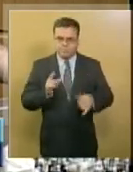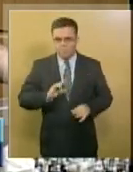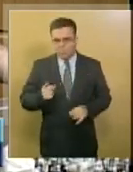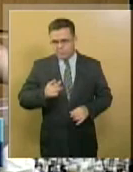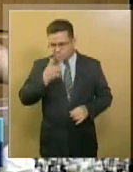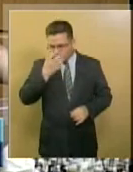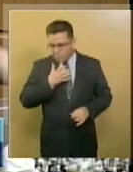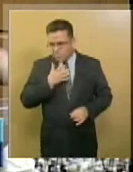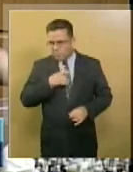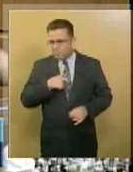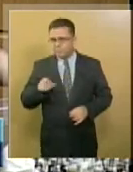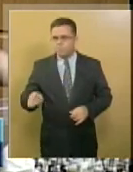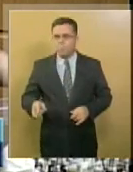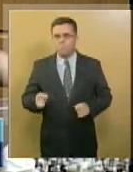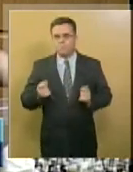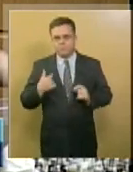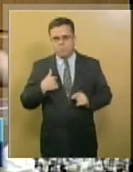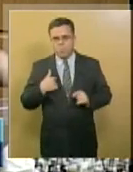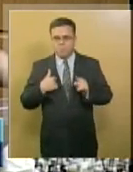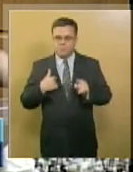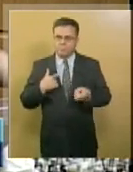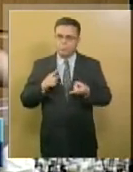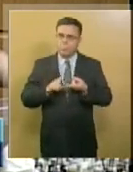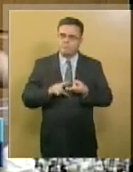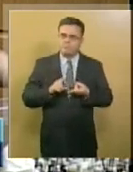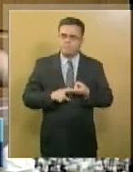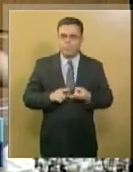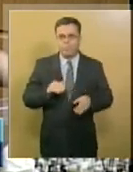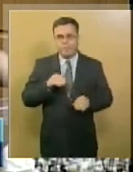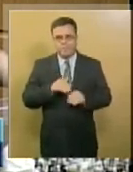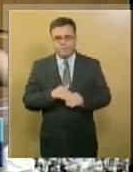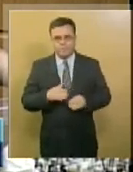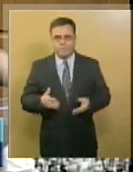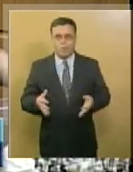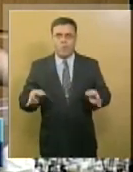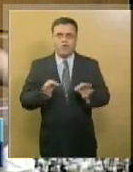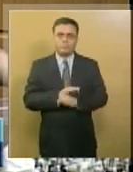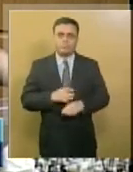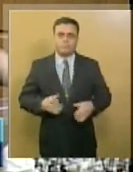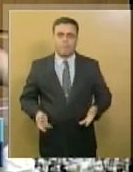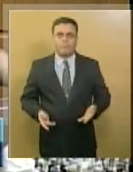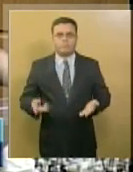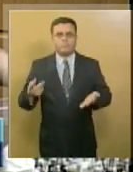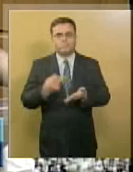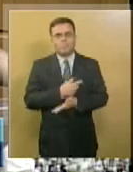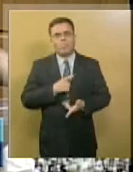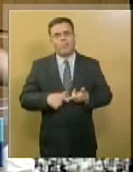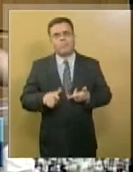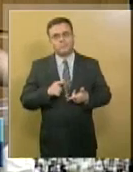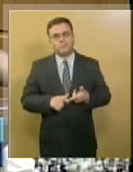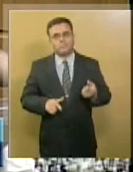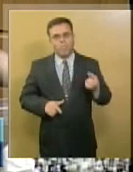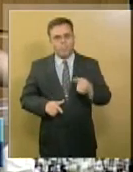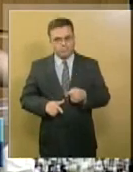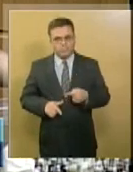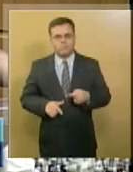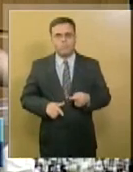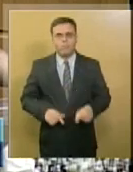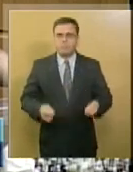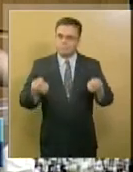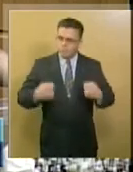Os senhores, tanto quanto eu, tanto quem vota como quem é votado, é vítima do fato de não